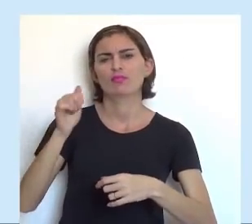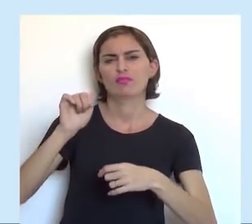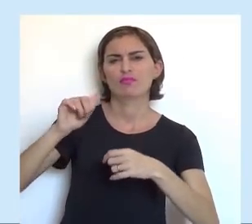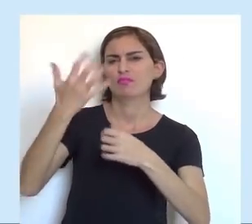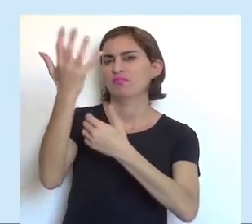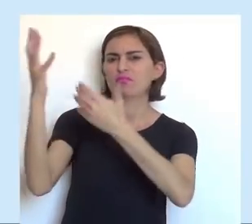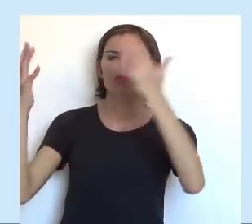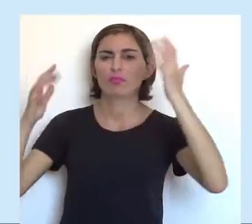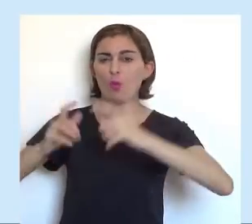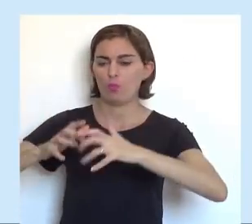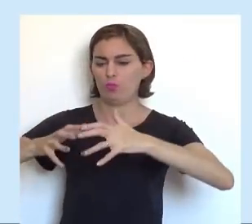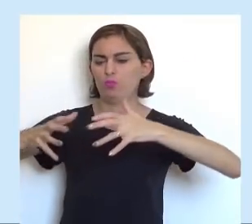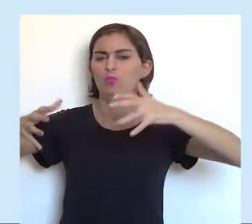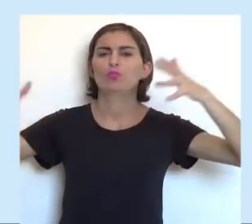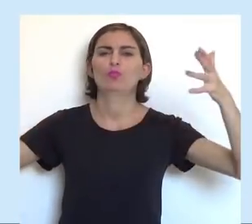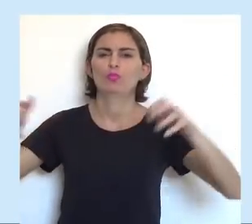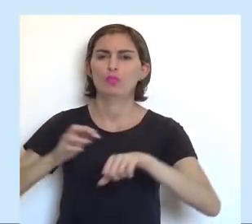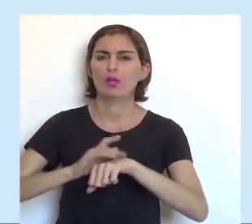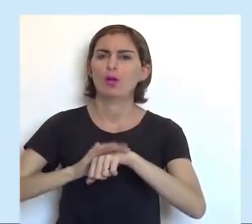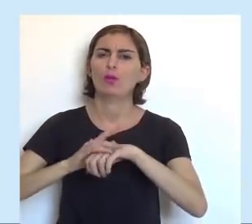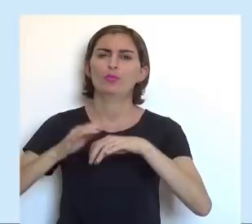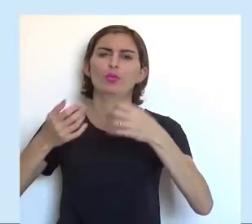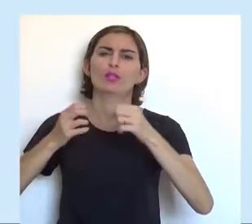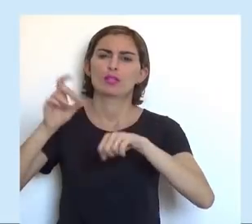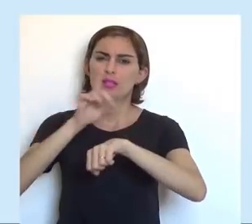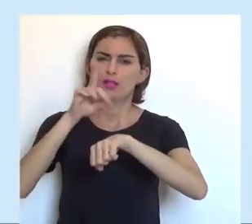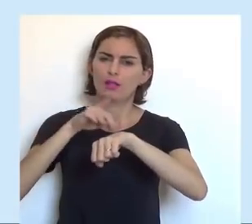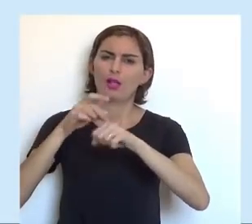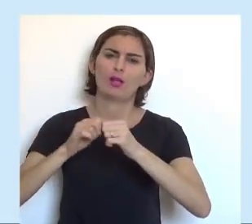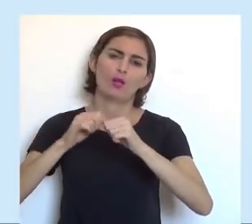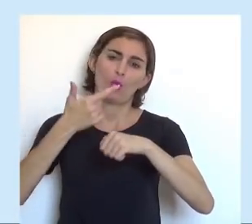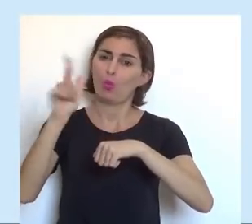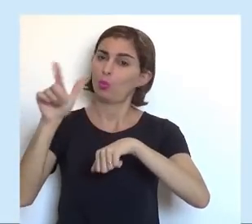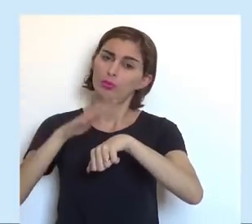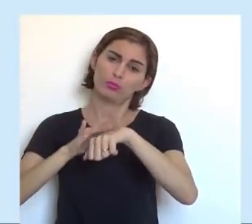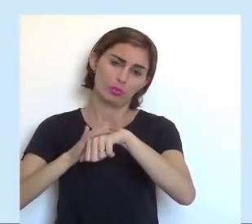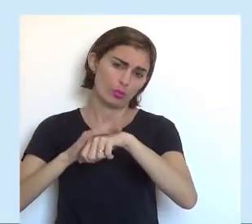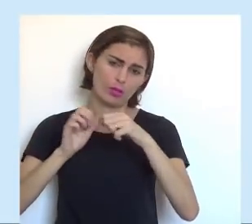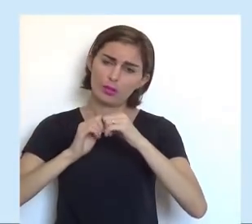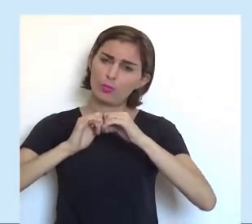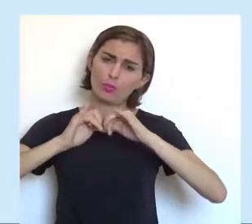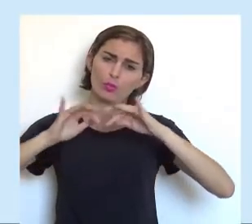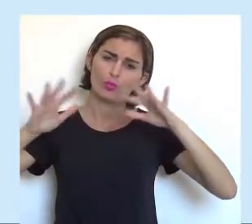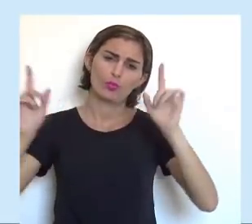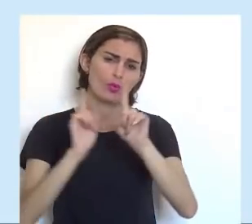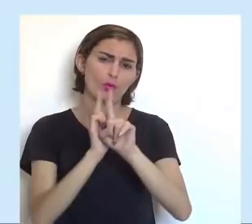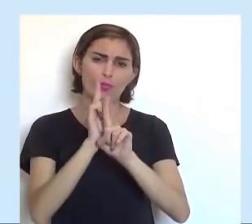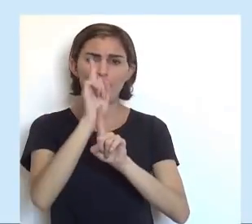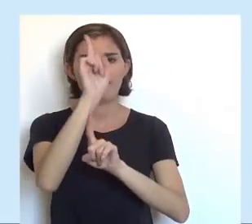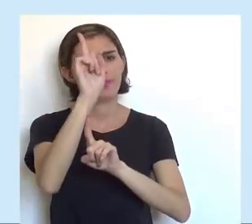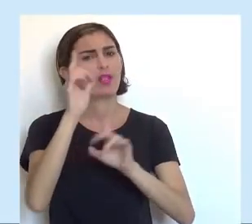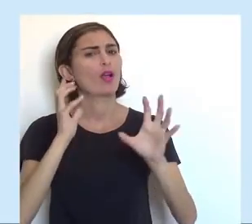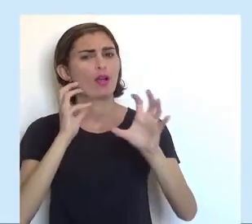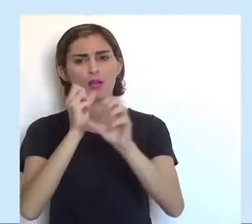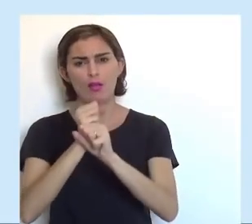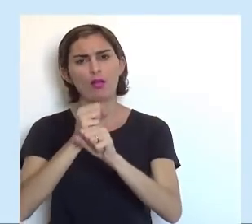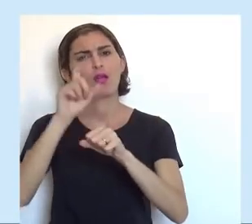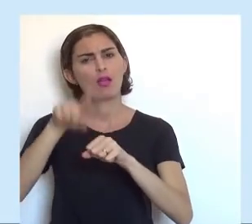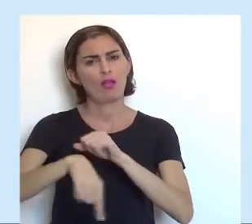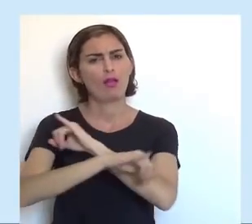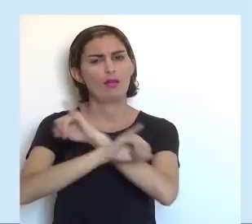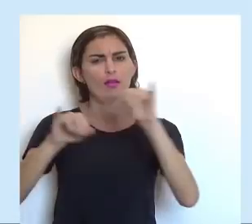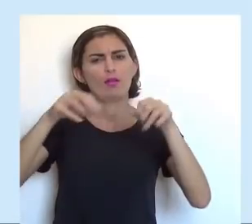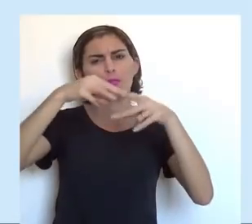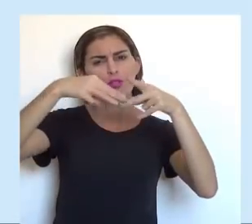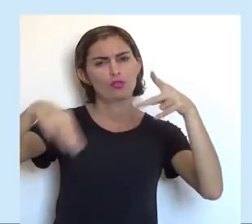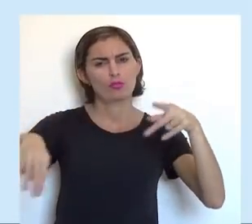livre, então vai aumentar o caso de dengue e outras doenças. Isso é um dado do Ministério da Saúde